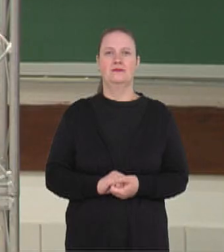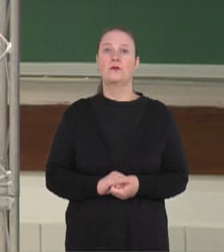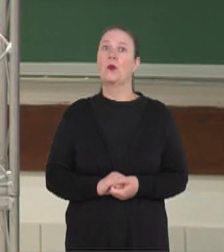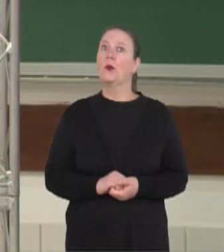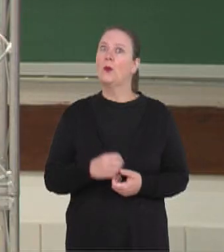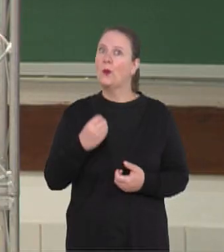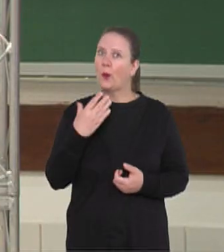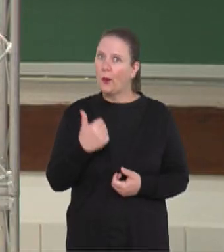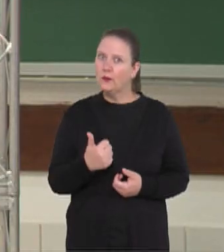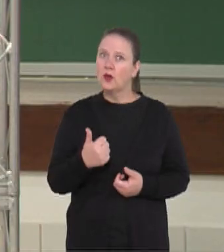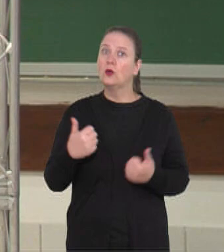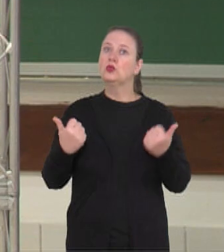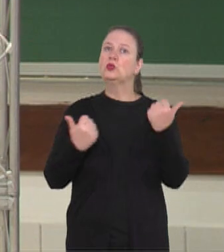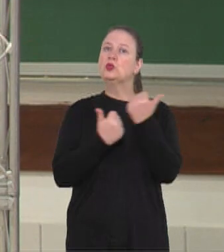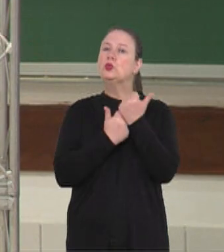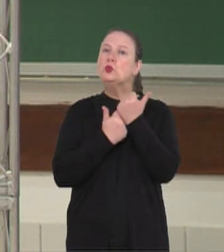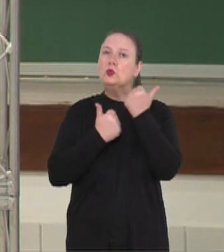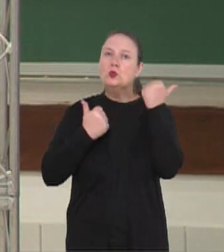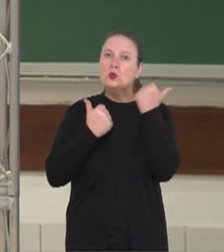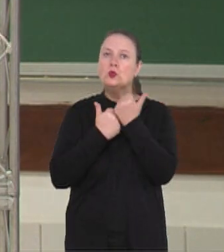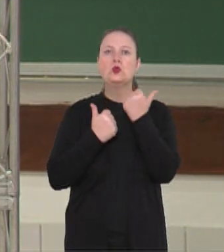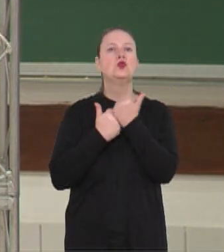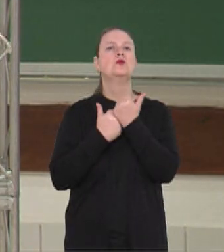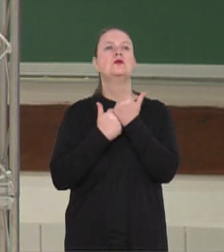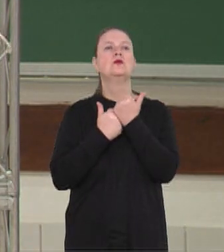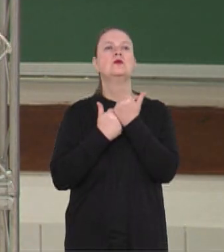Muito bem, então eu vou substituir Jane